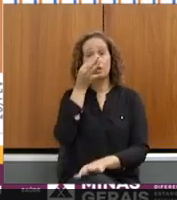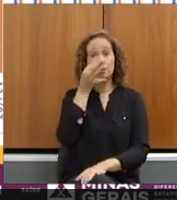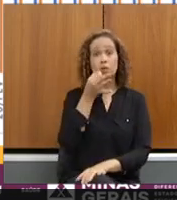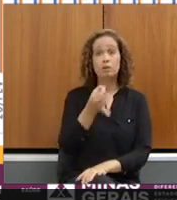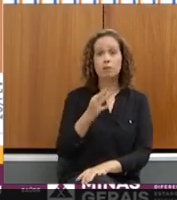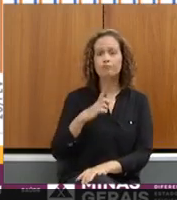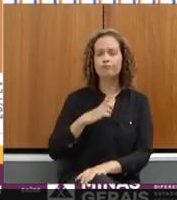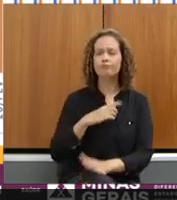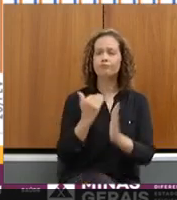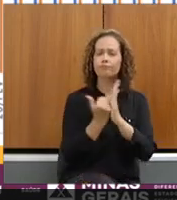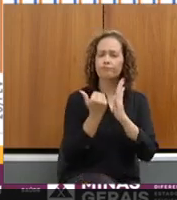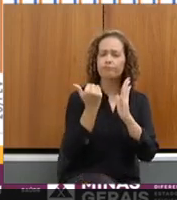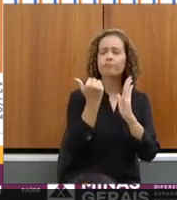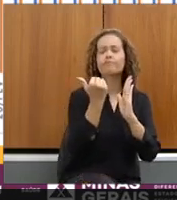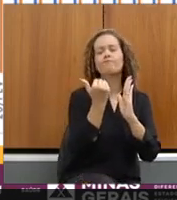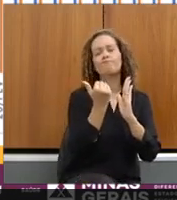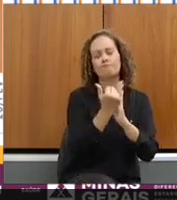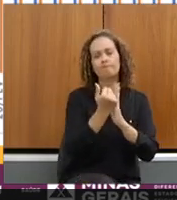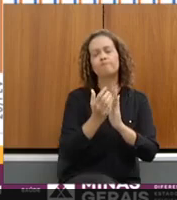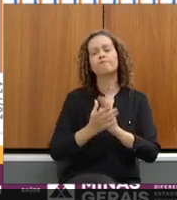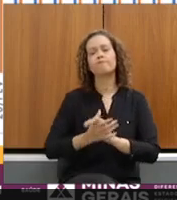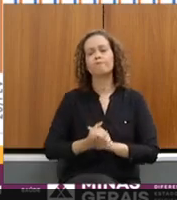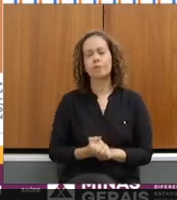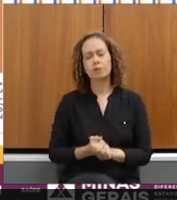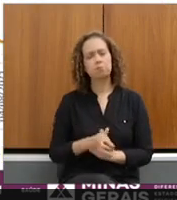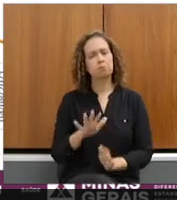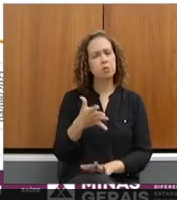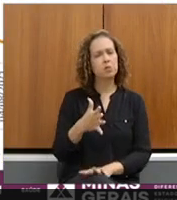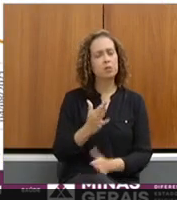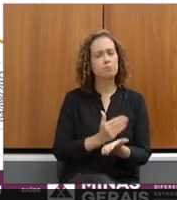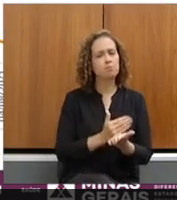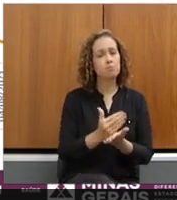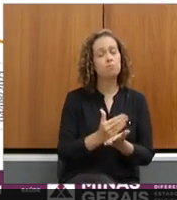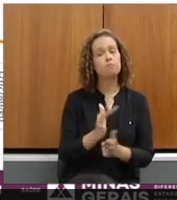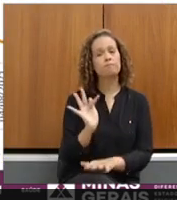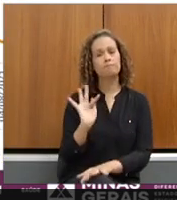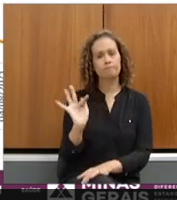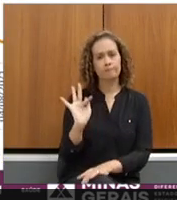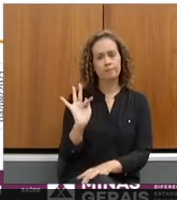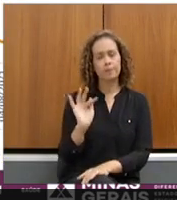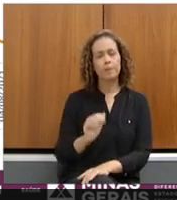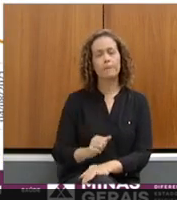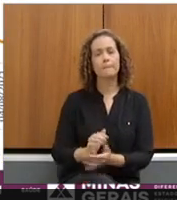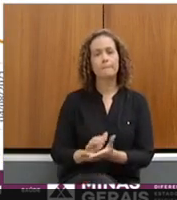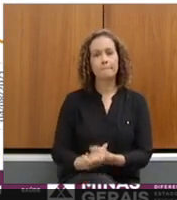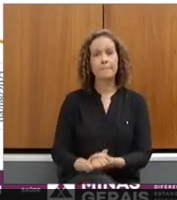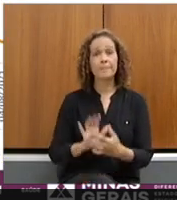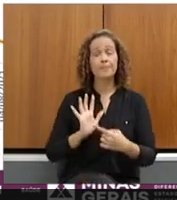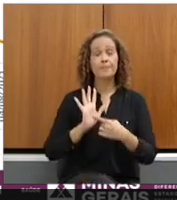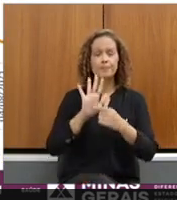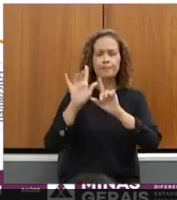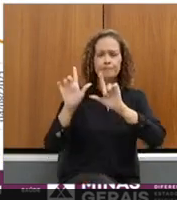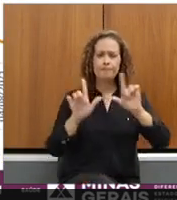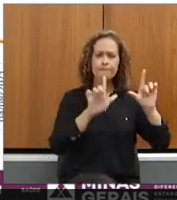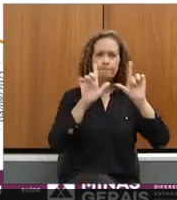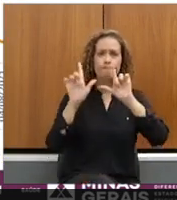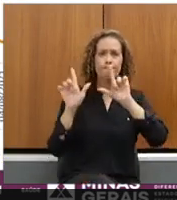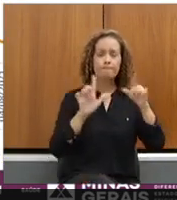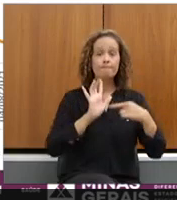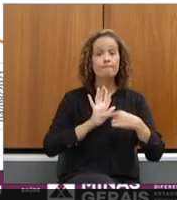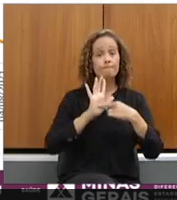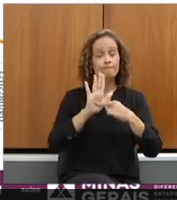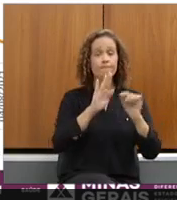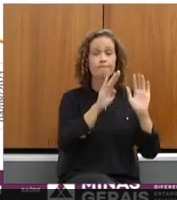o aumento de casos desde meados de fevereiro E essas projeções aqui elas são